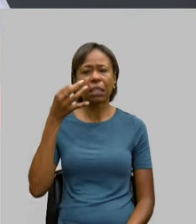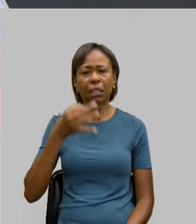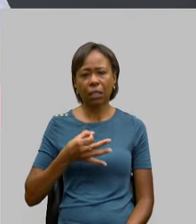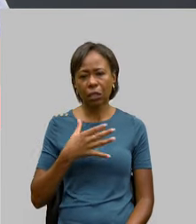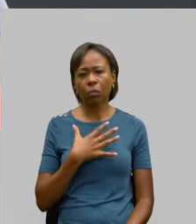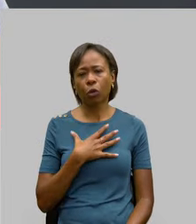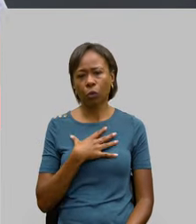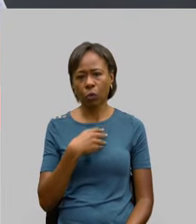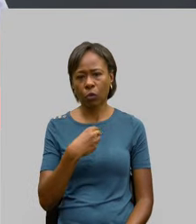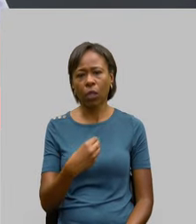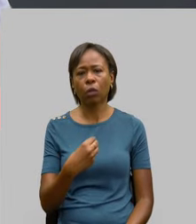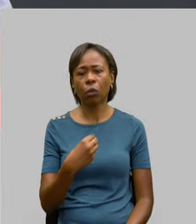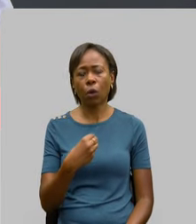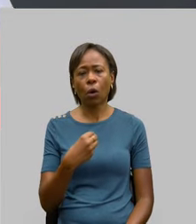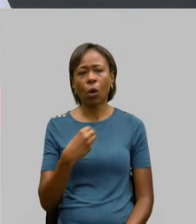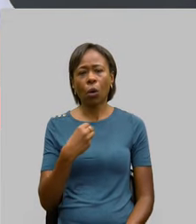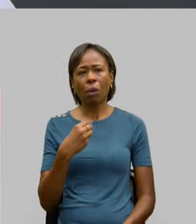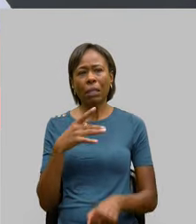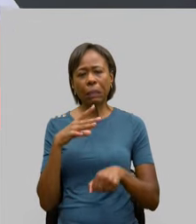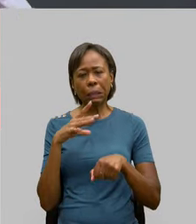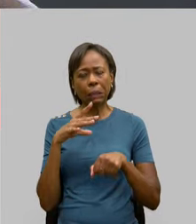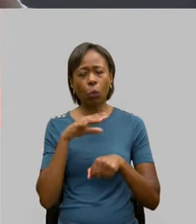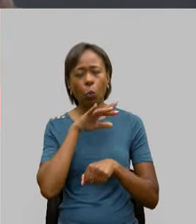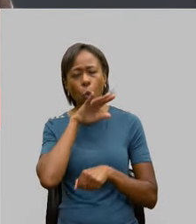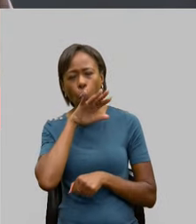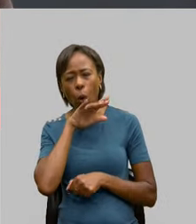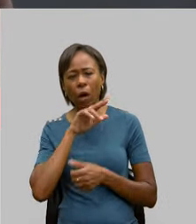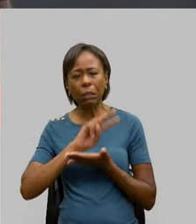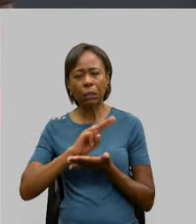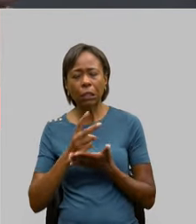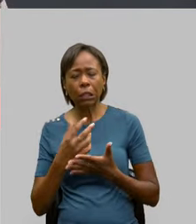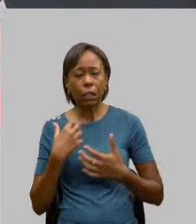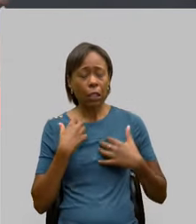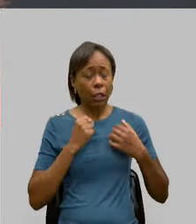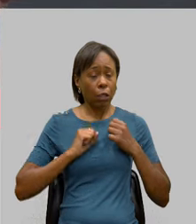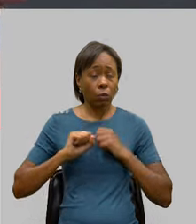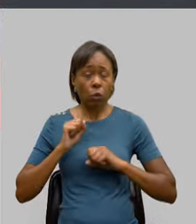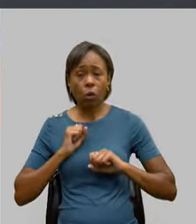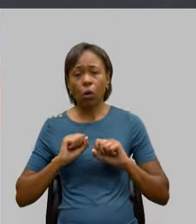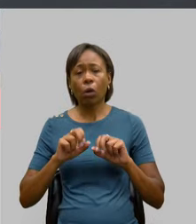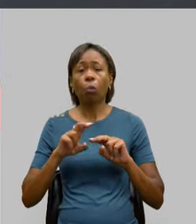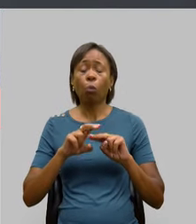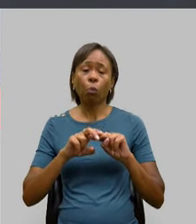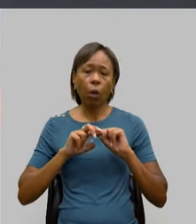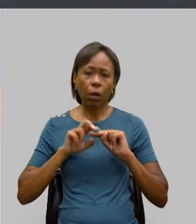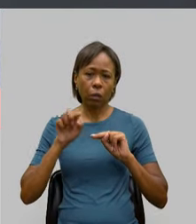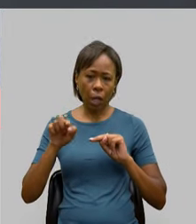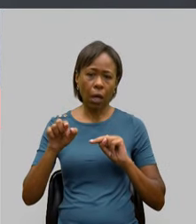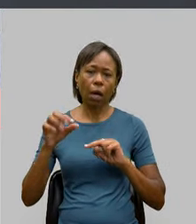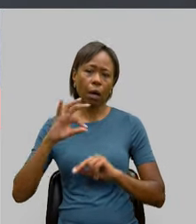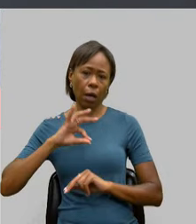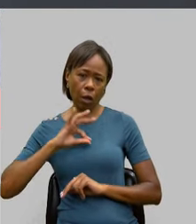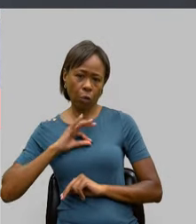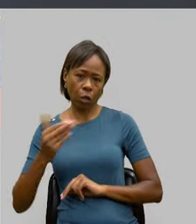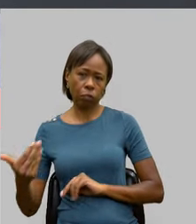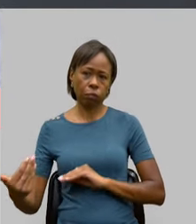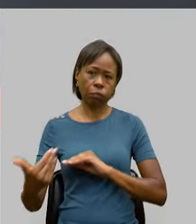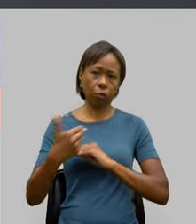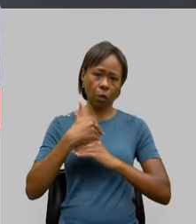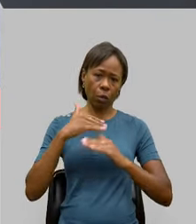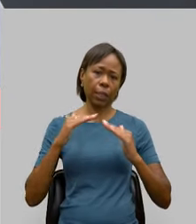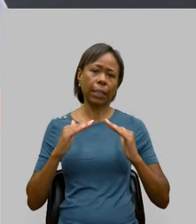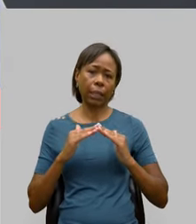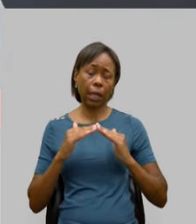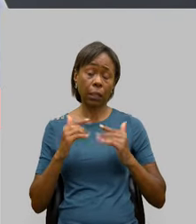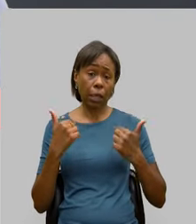ruim por quê eu com esse acontecimento da polícia na minha casa eu perdi eu perdi a força de